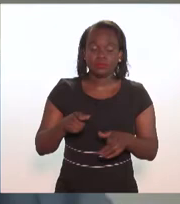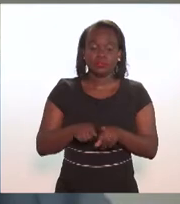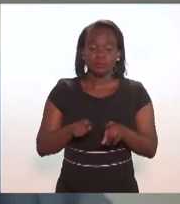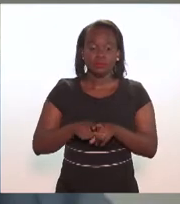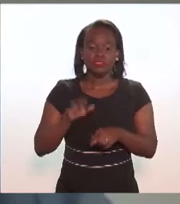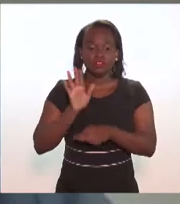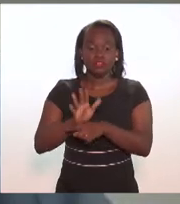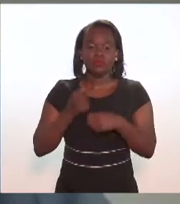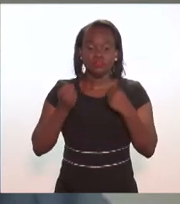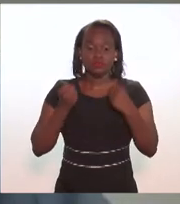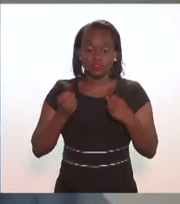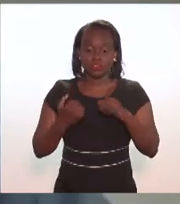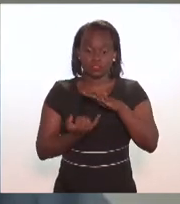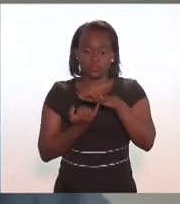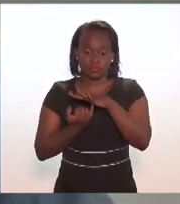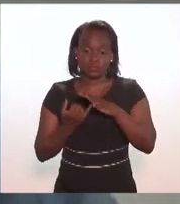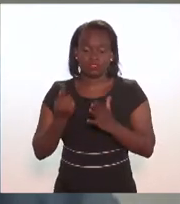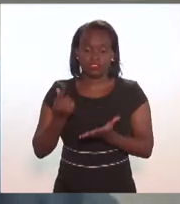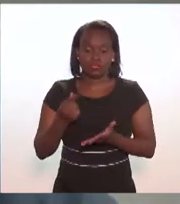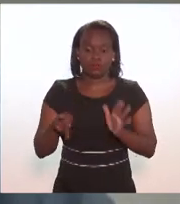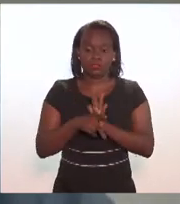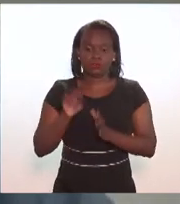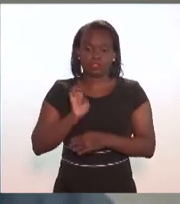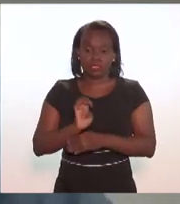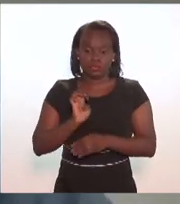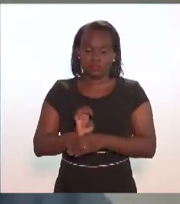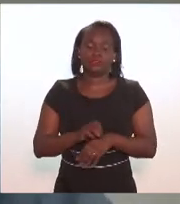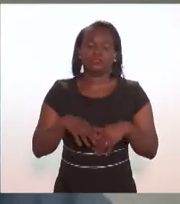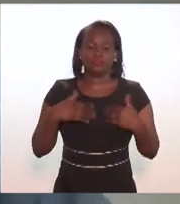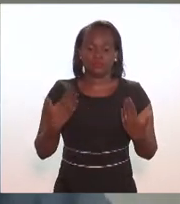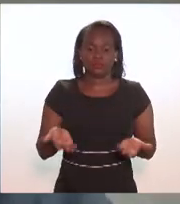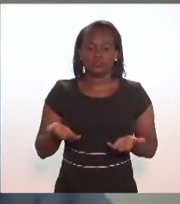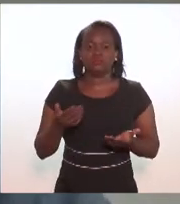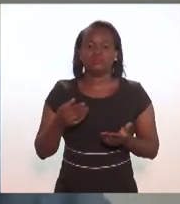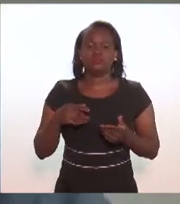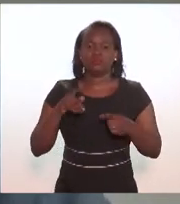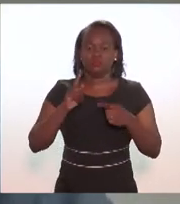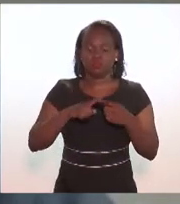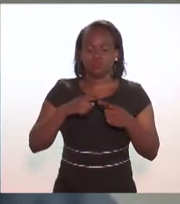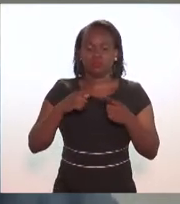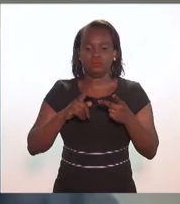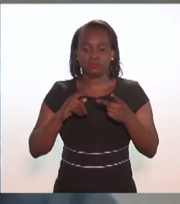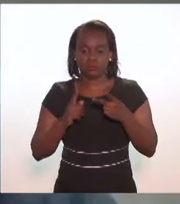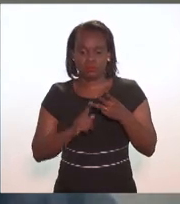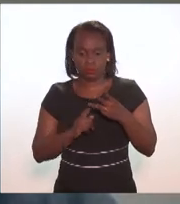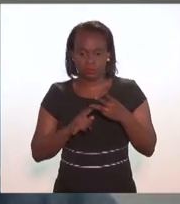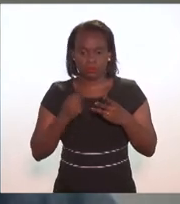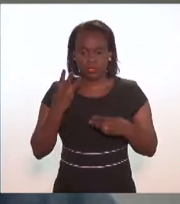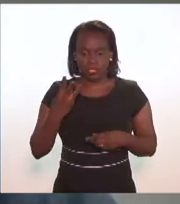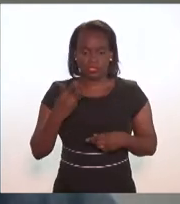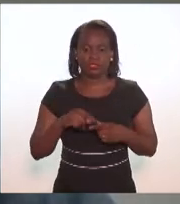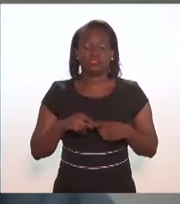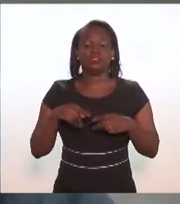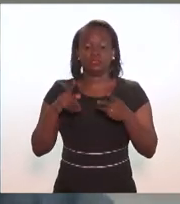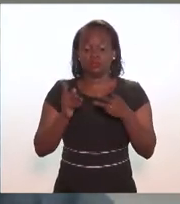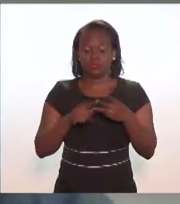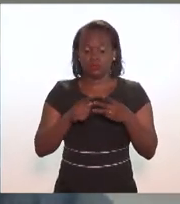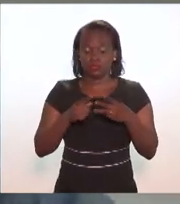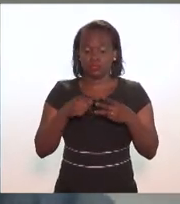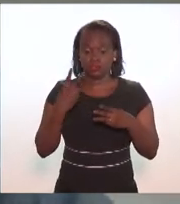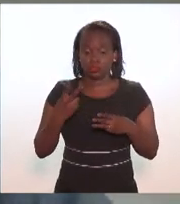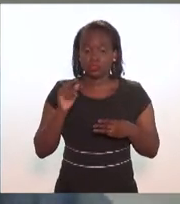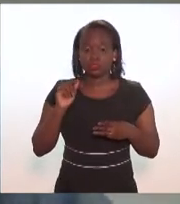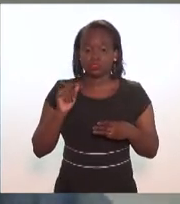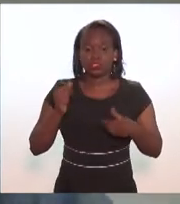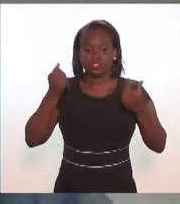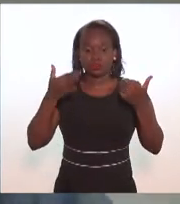fortalecimento institucional da receita estadual, e aí eu estou abarcando o tópico 1 e 3, e o tópico 2 eu vou tratar